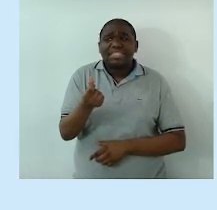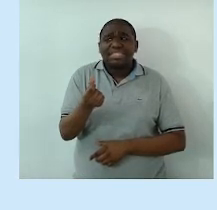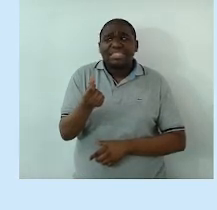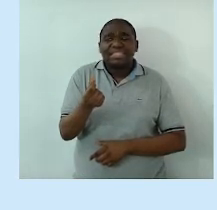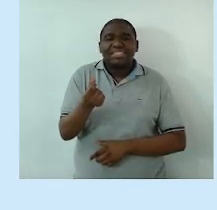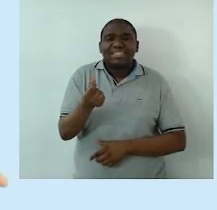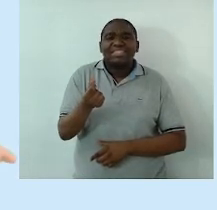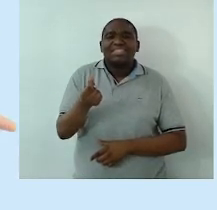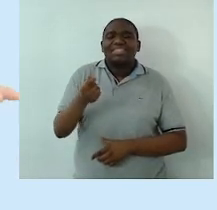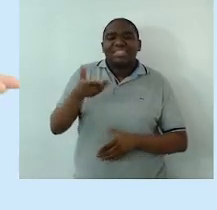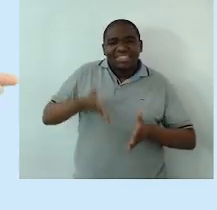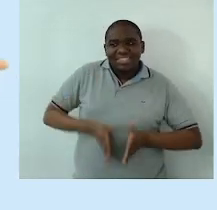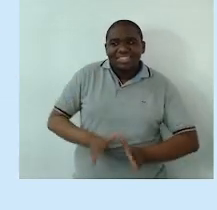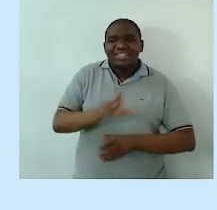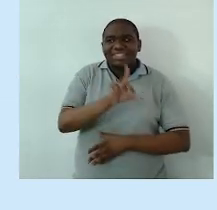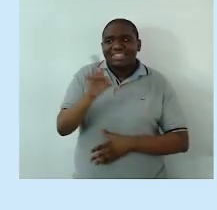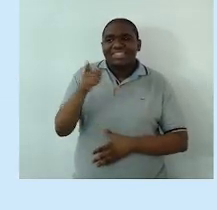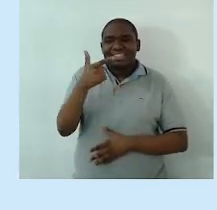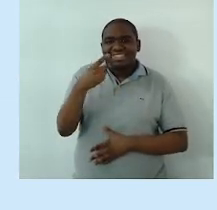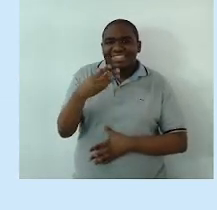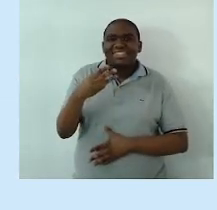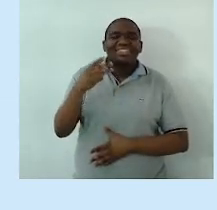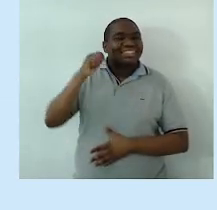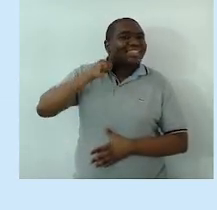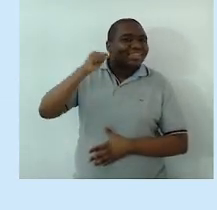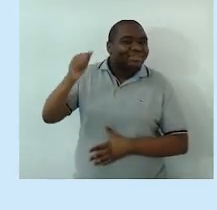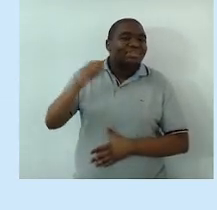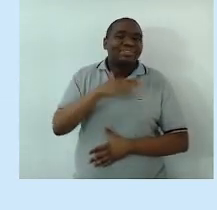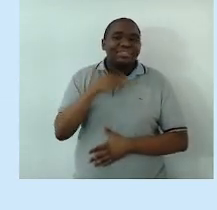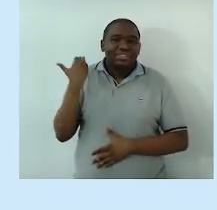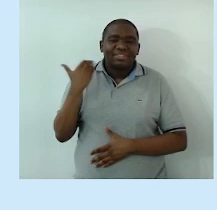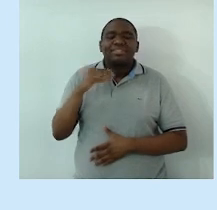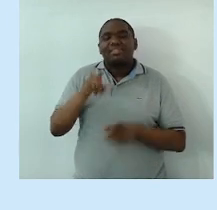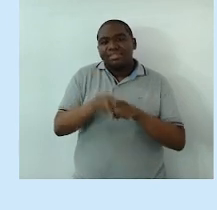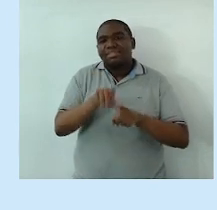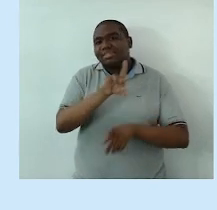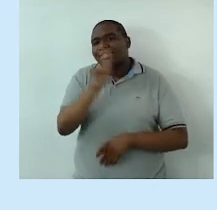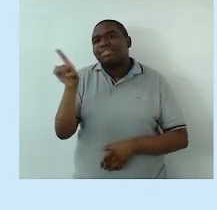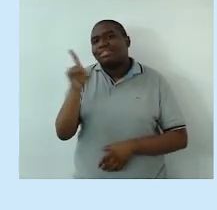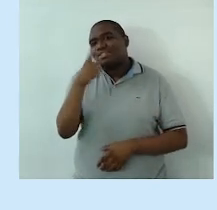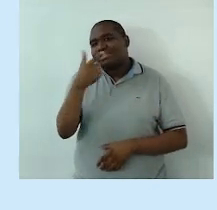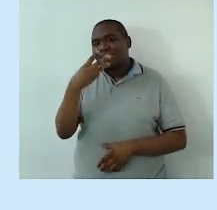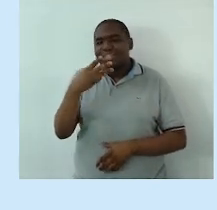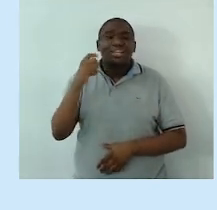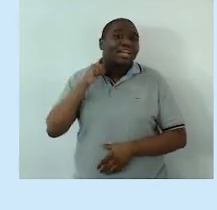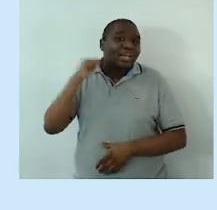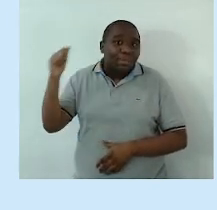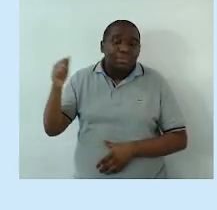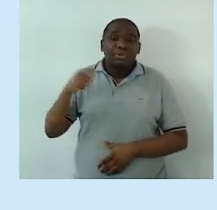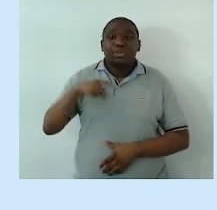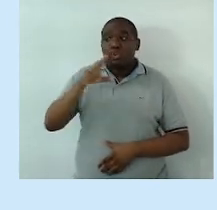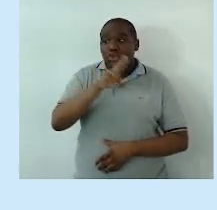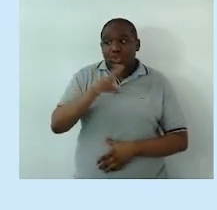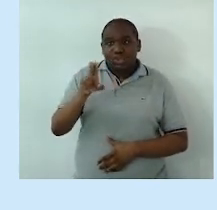ele nasceu no dia 23 de abril, né, e faleceu também no dia 23 de abril. Enfim, foi um dos grandes